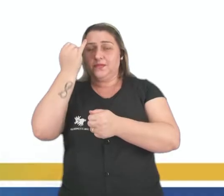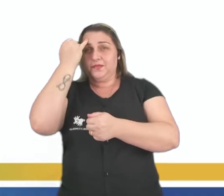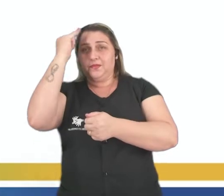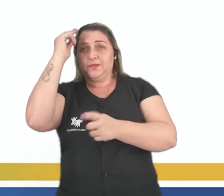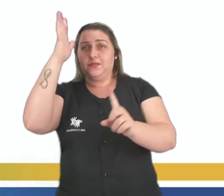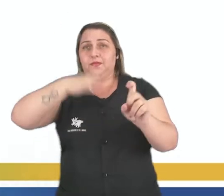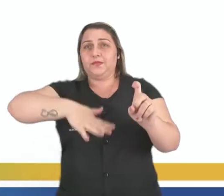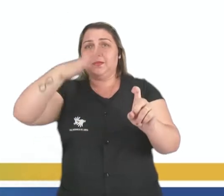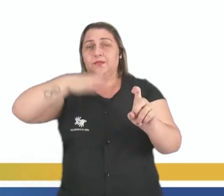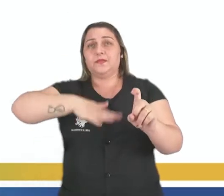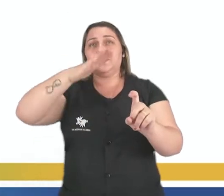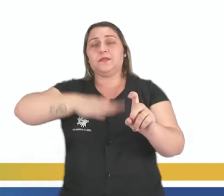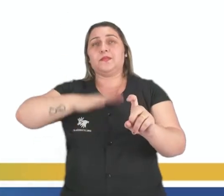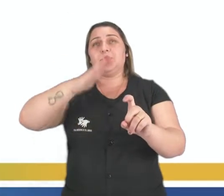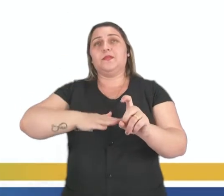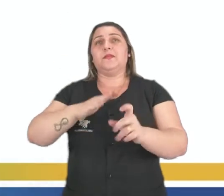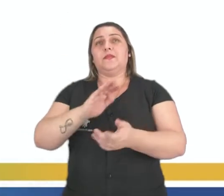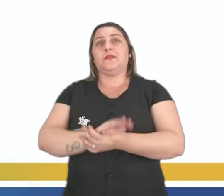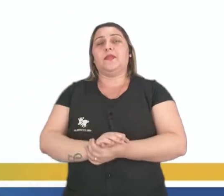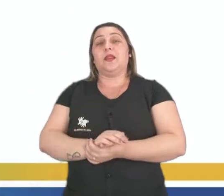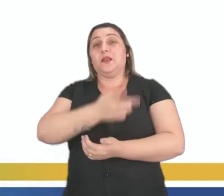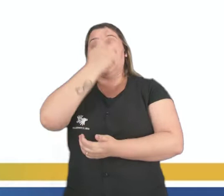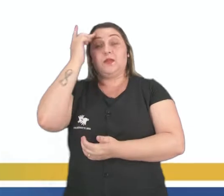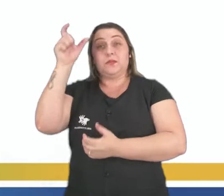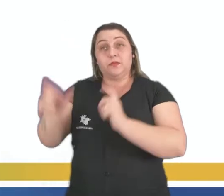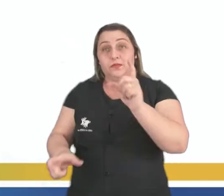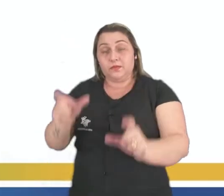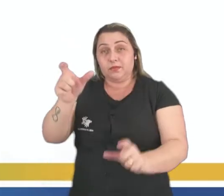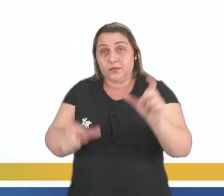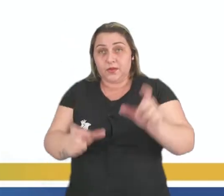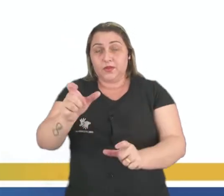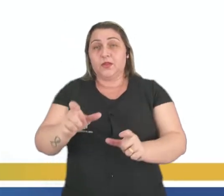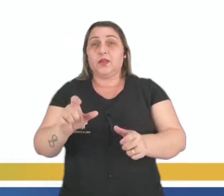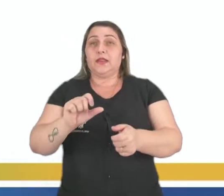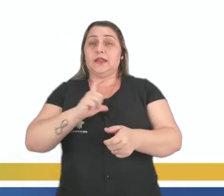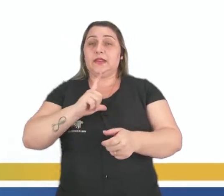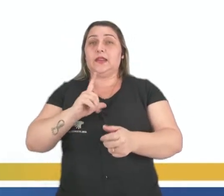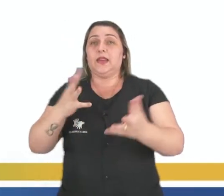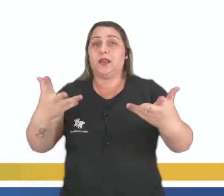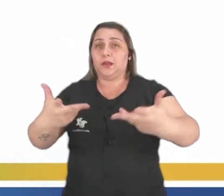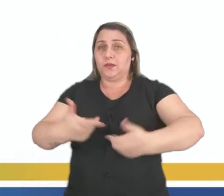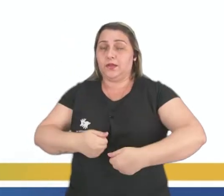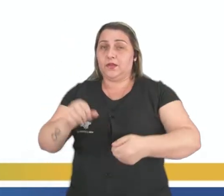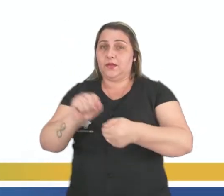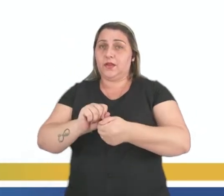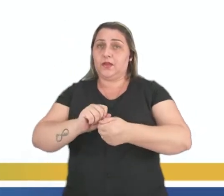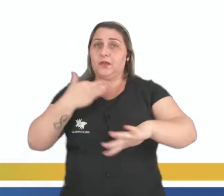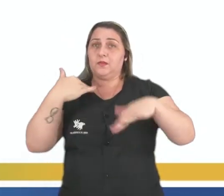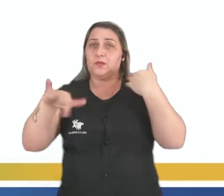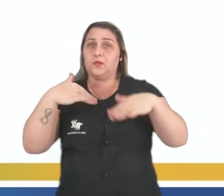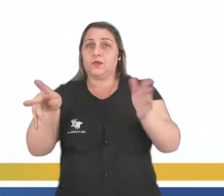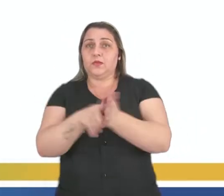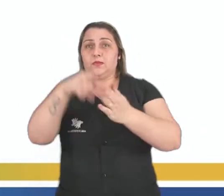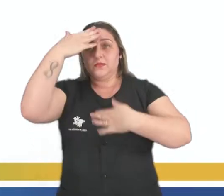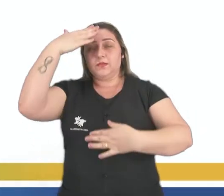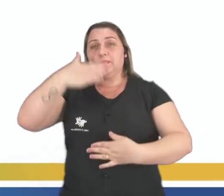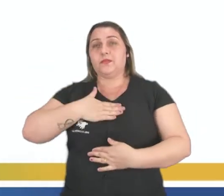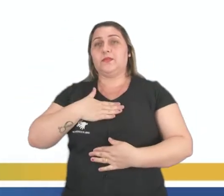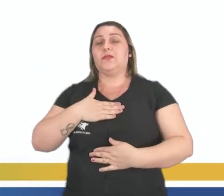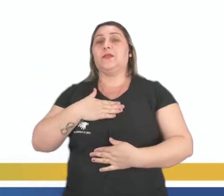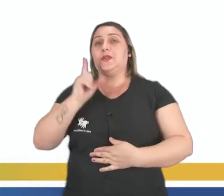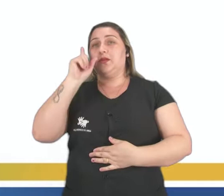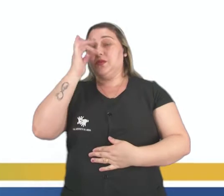São consideradas contorcionistas todos aqueles que possuem a habilidade de realizar movimentos com o corpo,